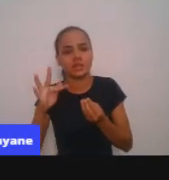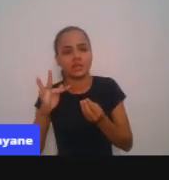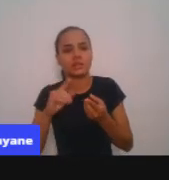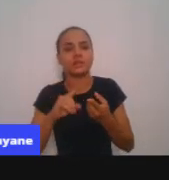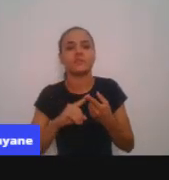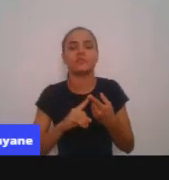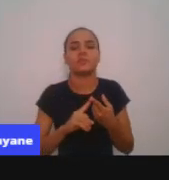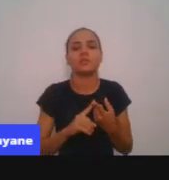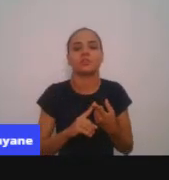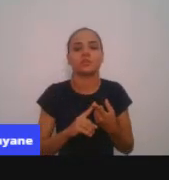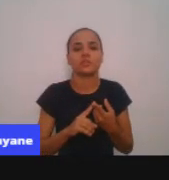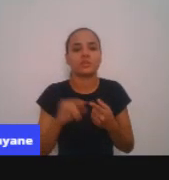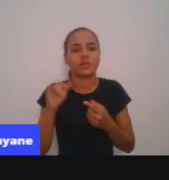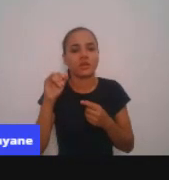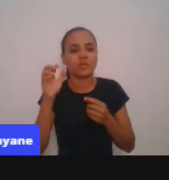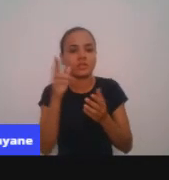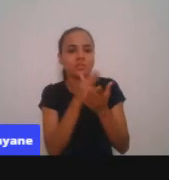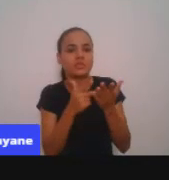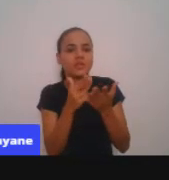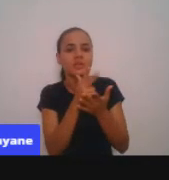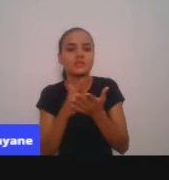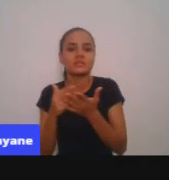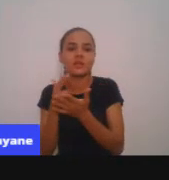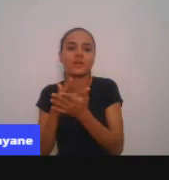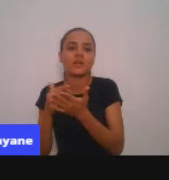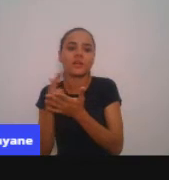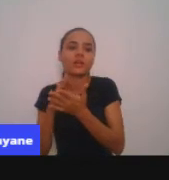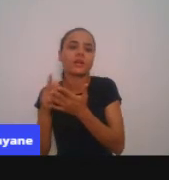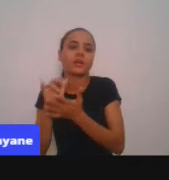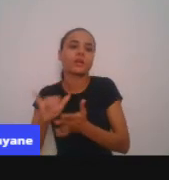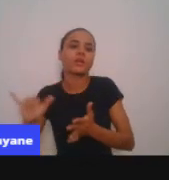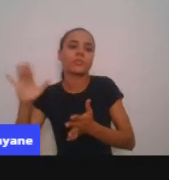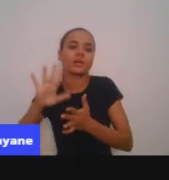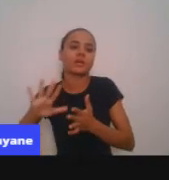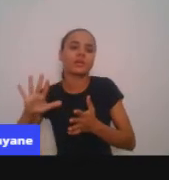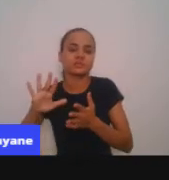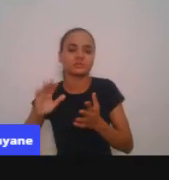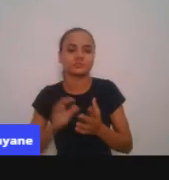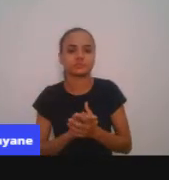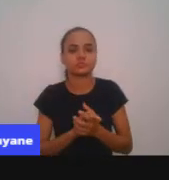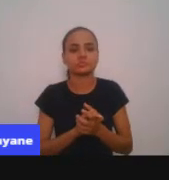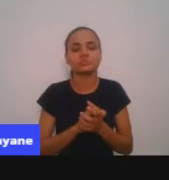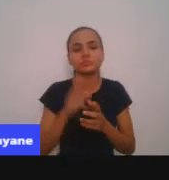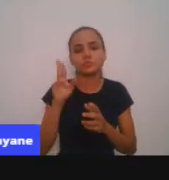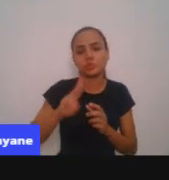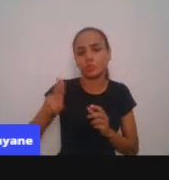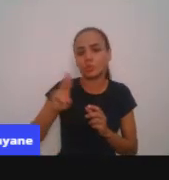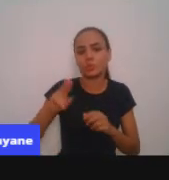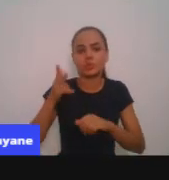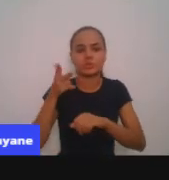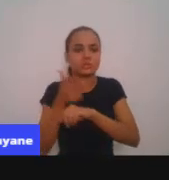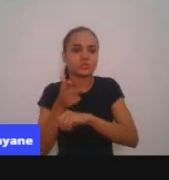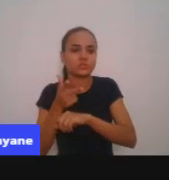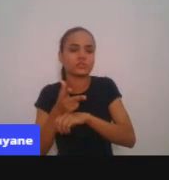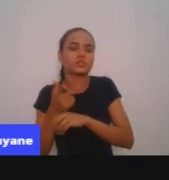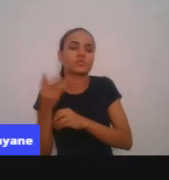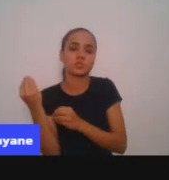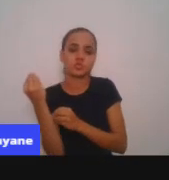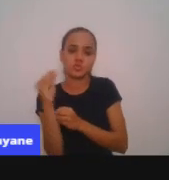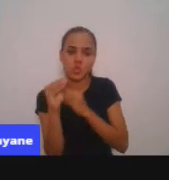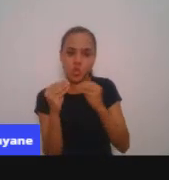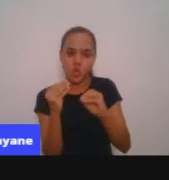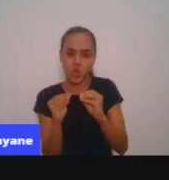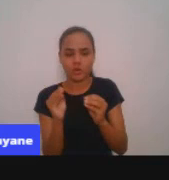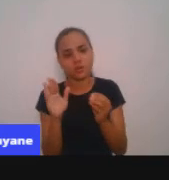que pensar naquilo que a Giovana falou, né? Que a gente usa o vídeo, coloca algumas, mas não polui. Né? Tem